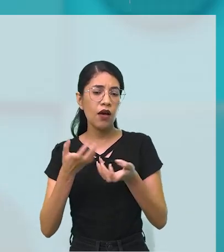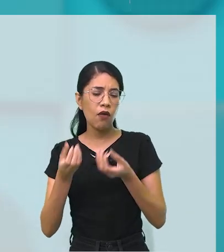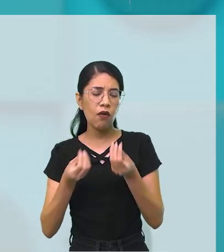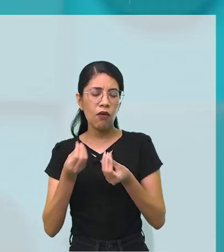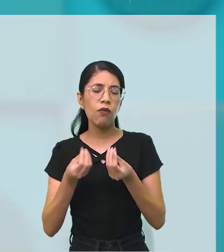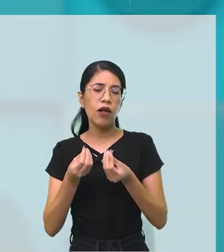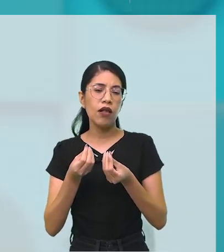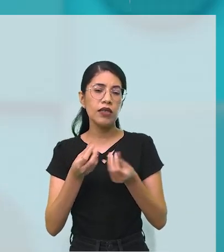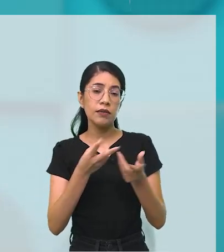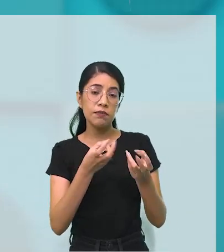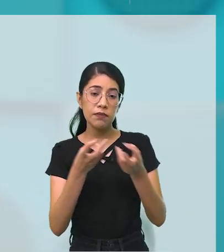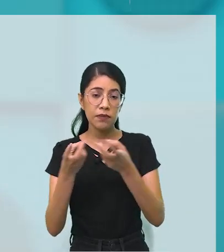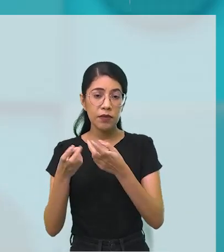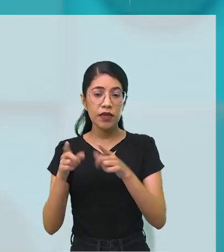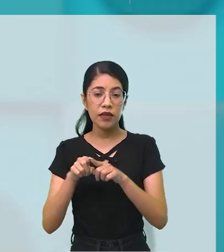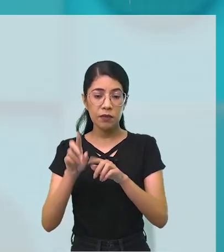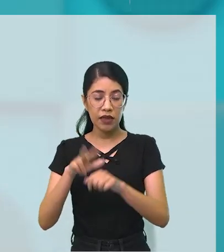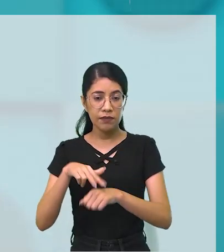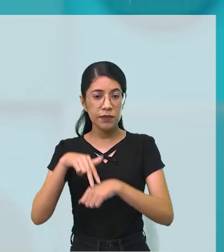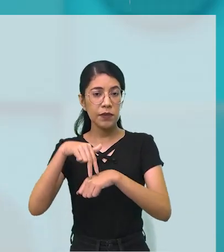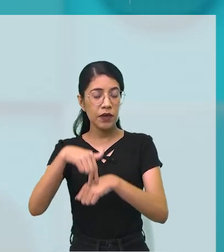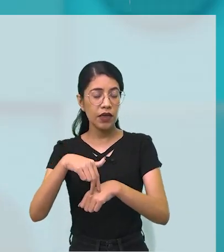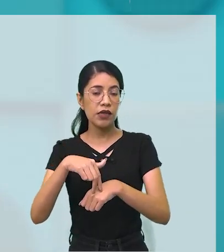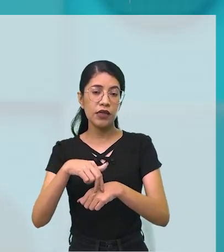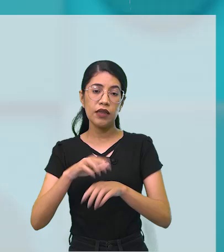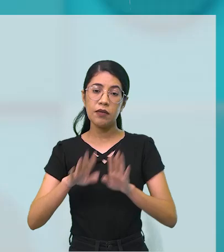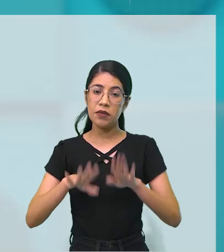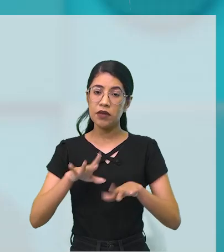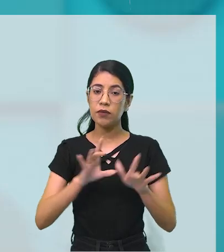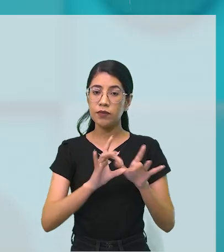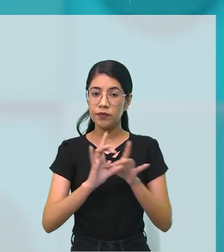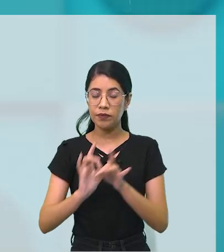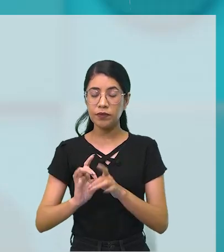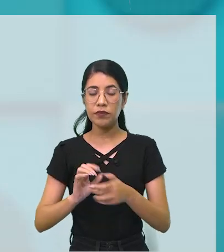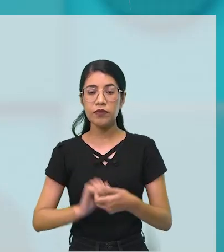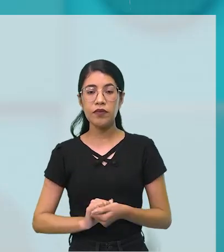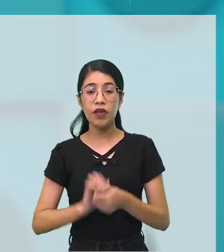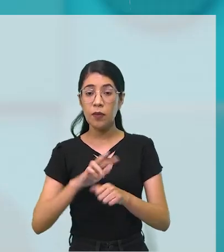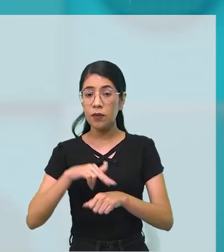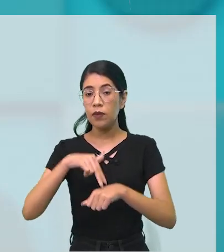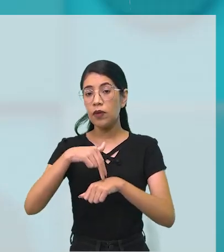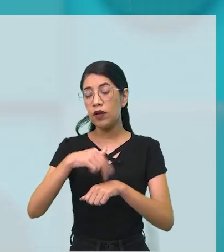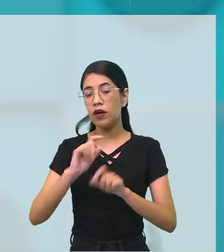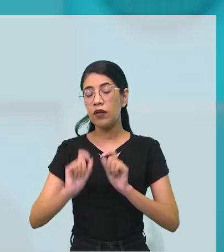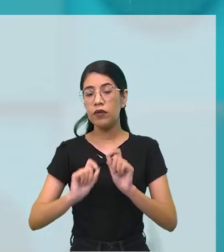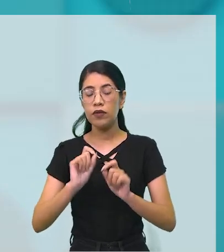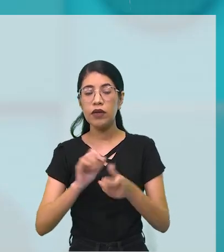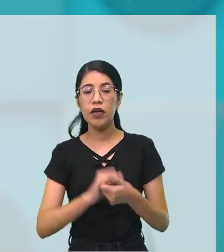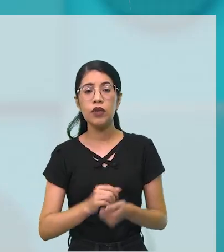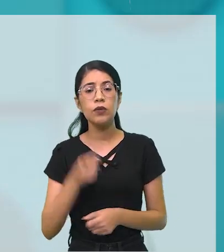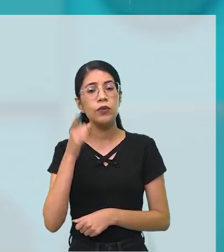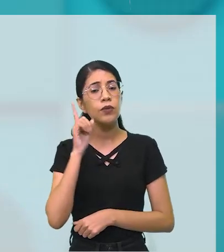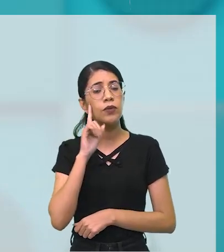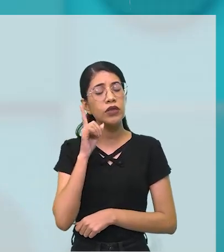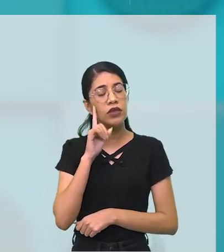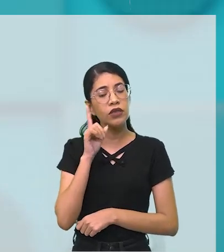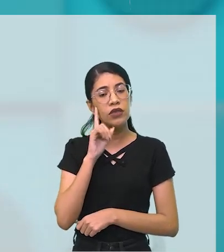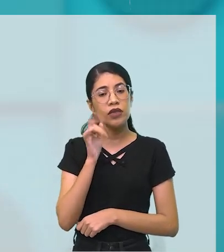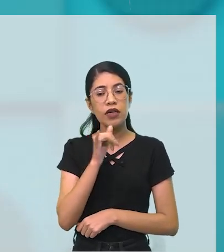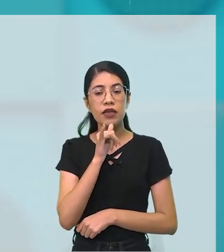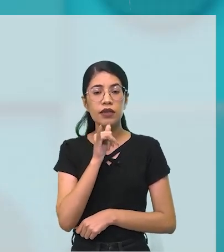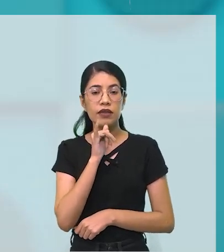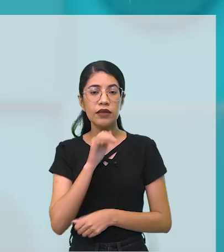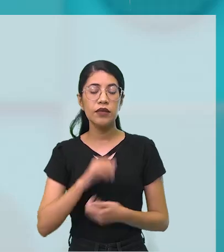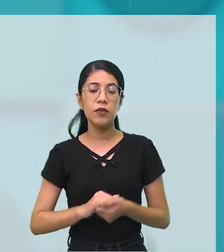enxergar e talvez até se posicionar em certas situações? Lógico que quando eu falo de posicionamento, são posicionamentos do nosso dia a dia, como,